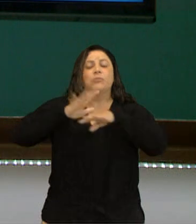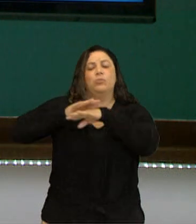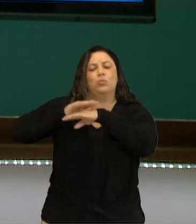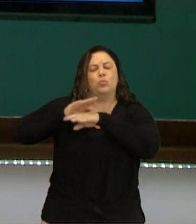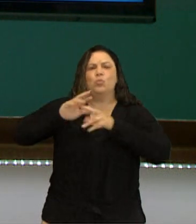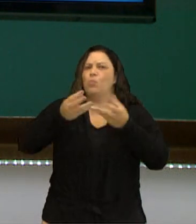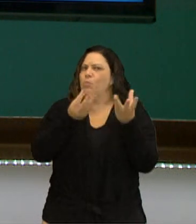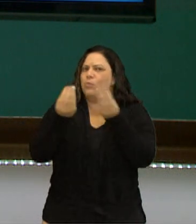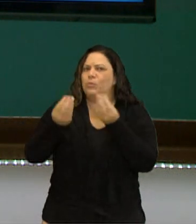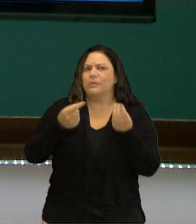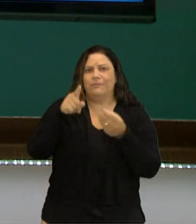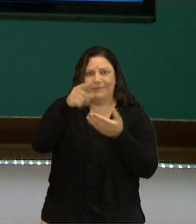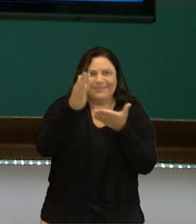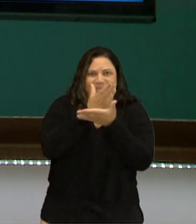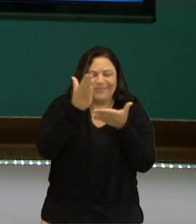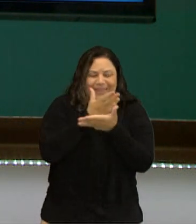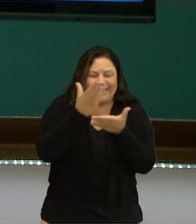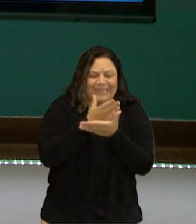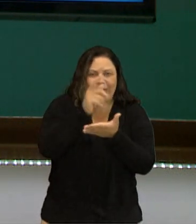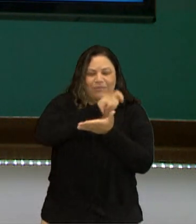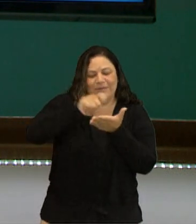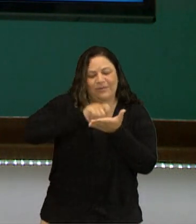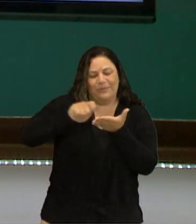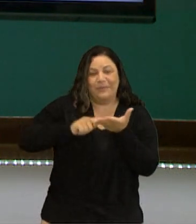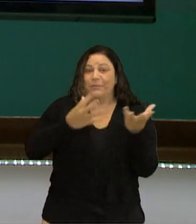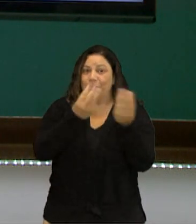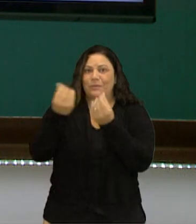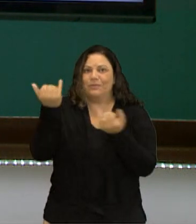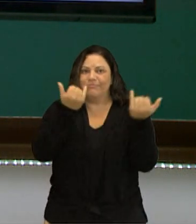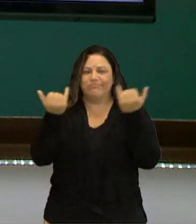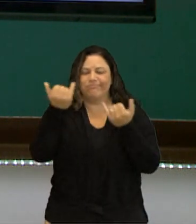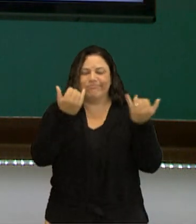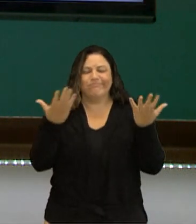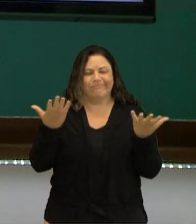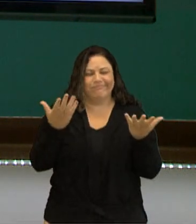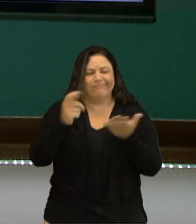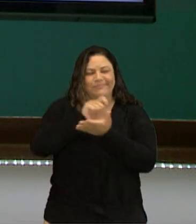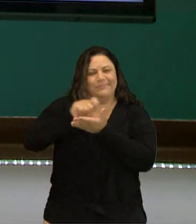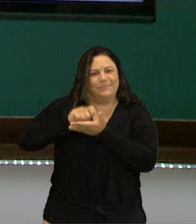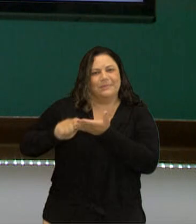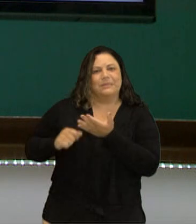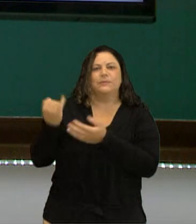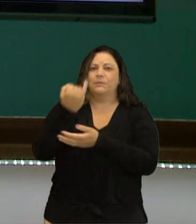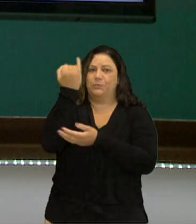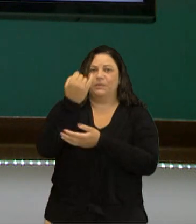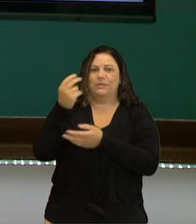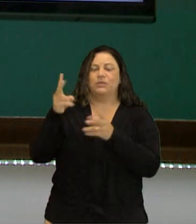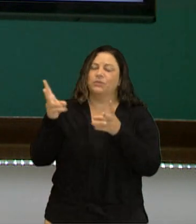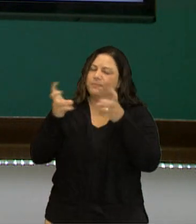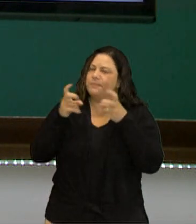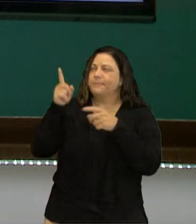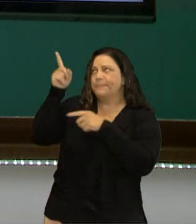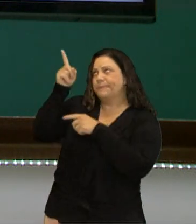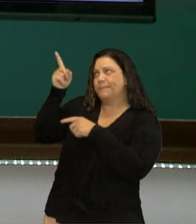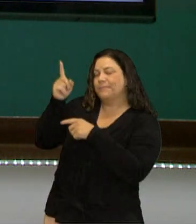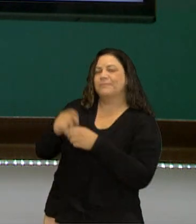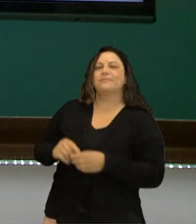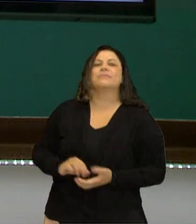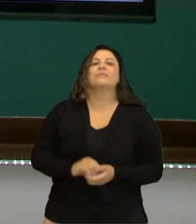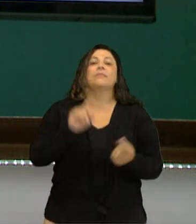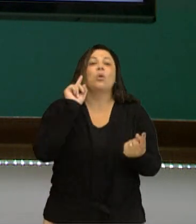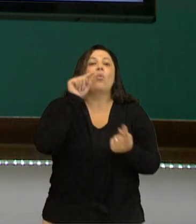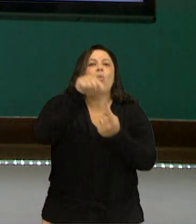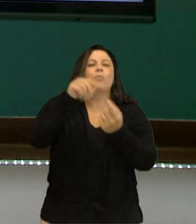mãos? Vai anotar muita coisa importante? Eu quero ver. Então acompanhem comigo na tela os objetivos da nossa